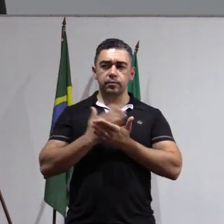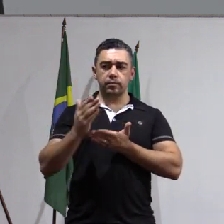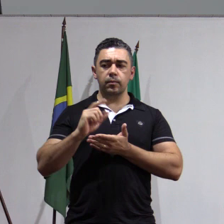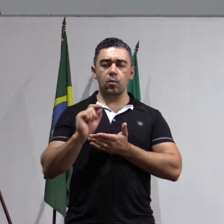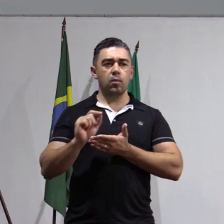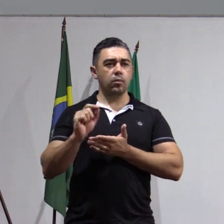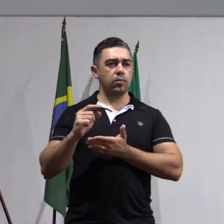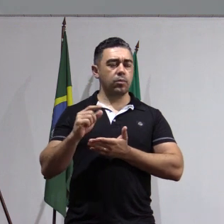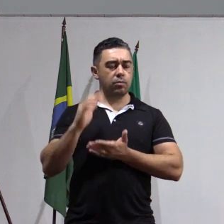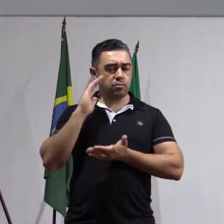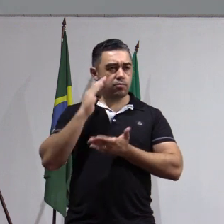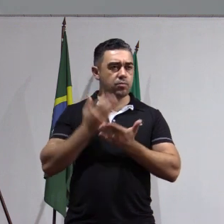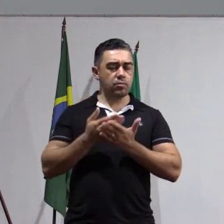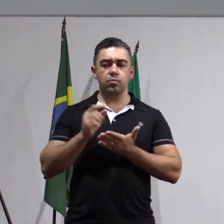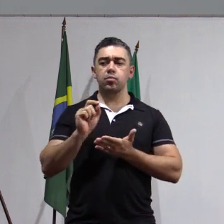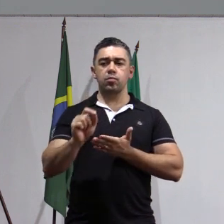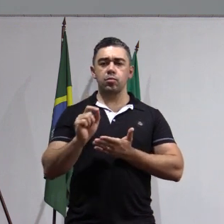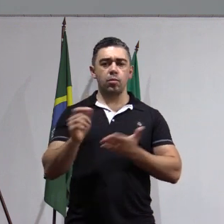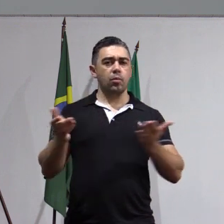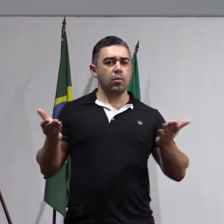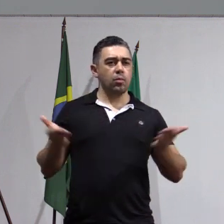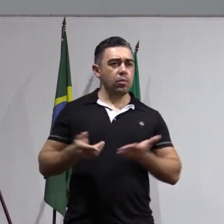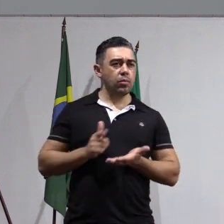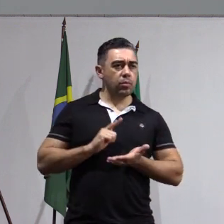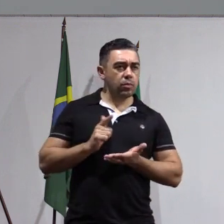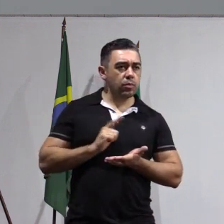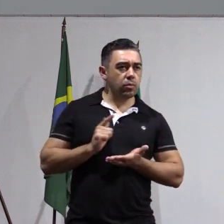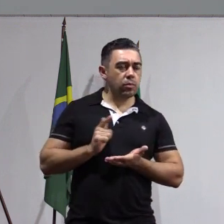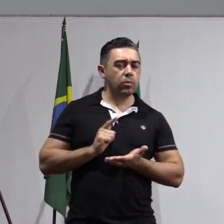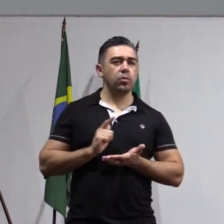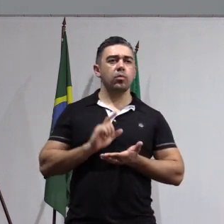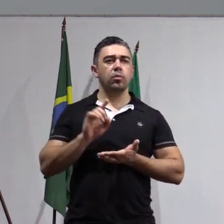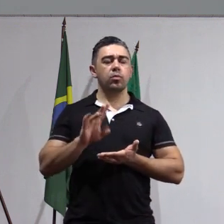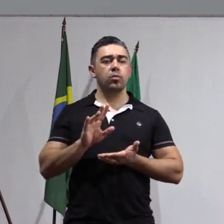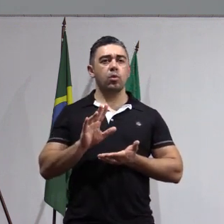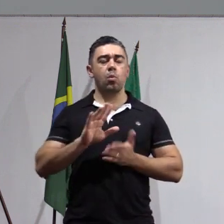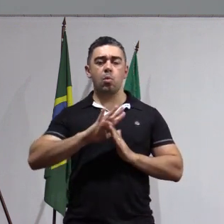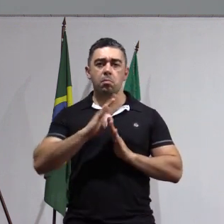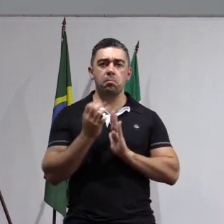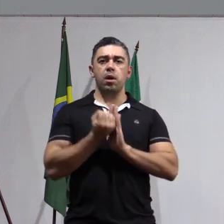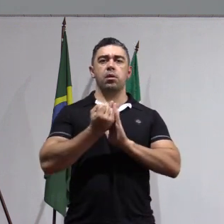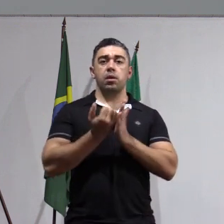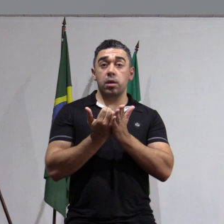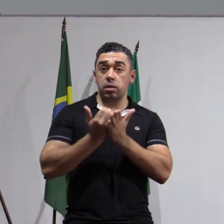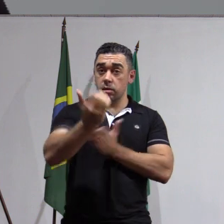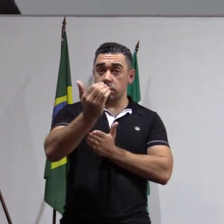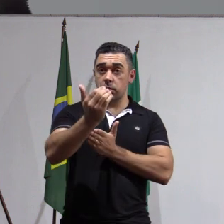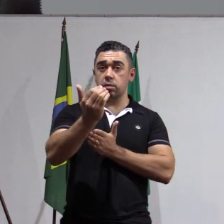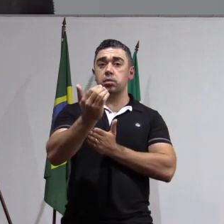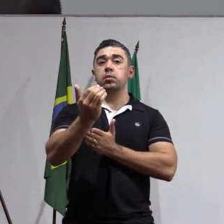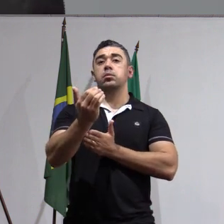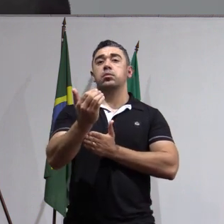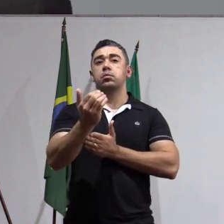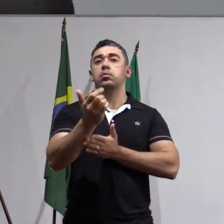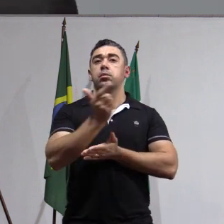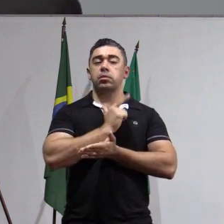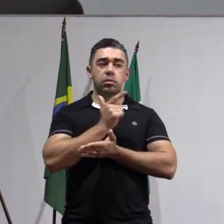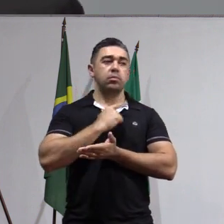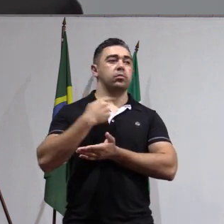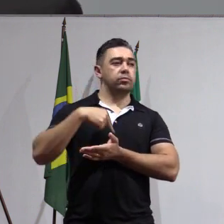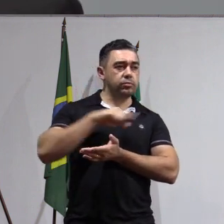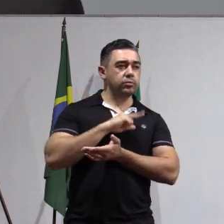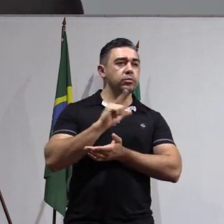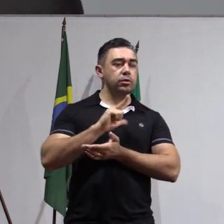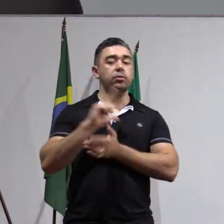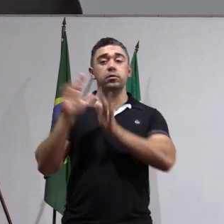esse debate ele deve, hoje, ter apenas o seu marco inicial. E, considerando que nós temos como